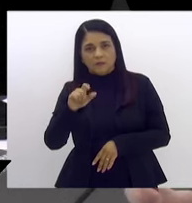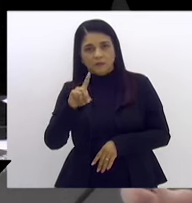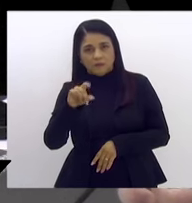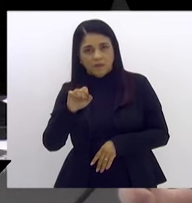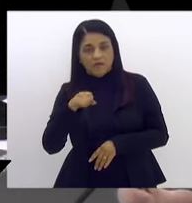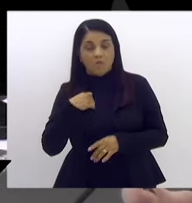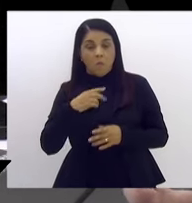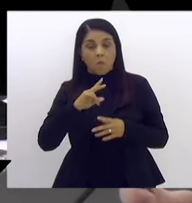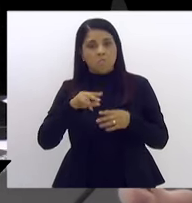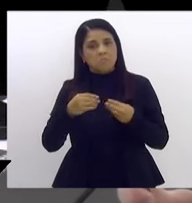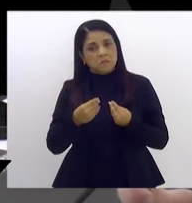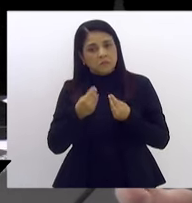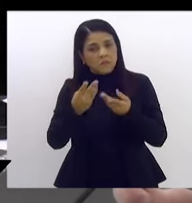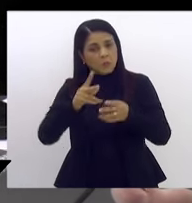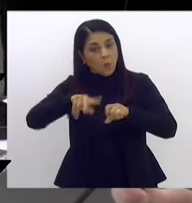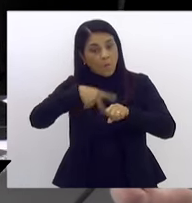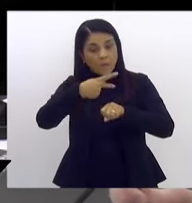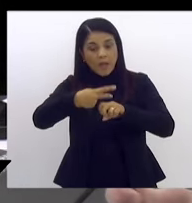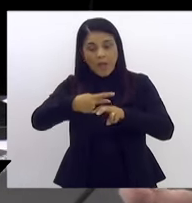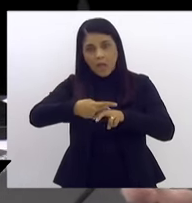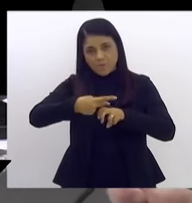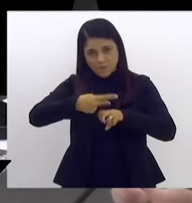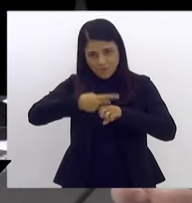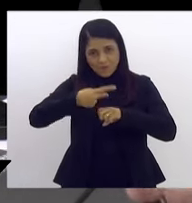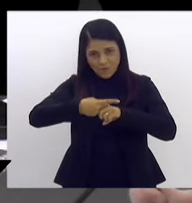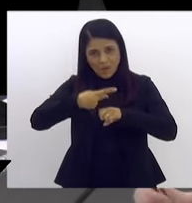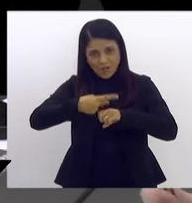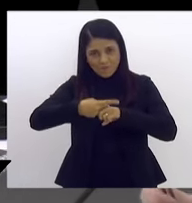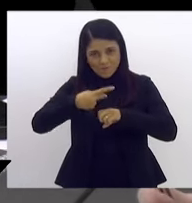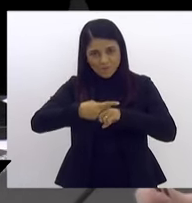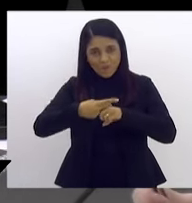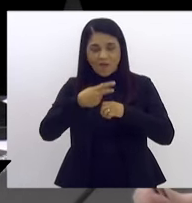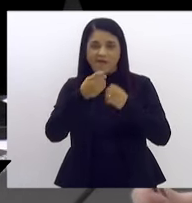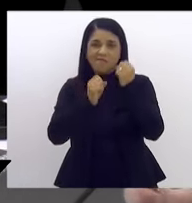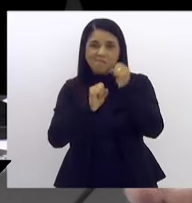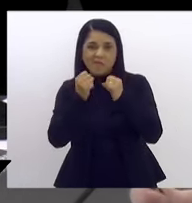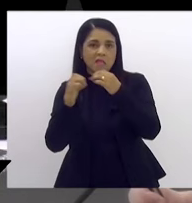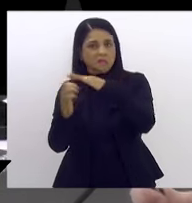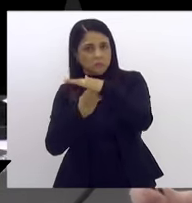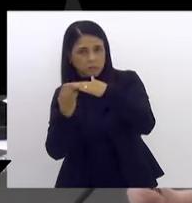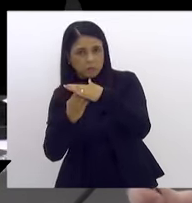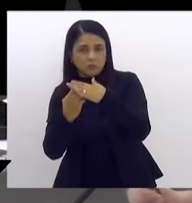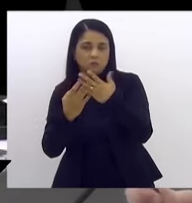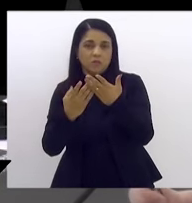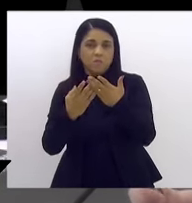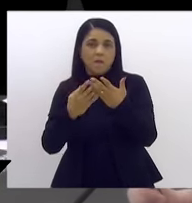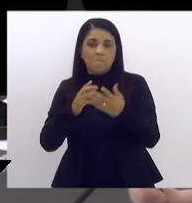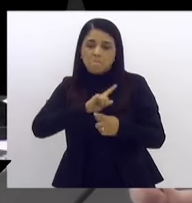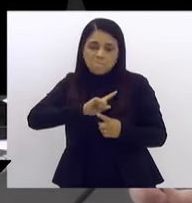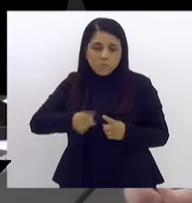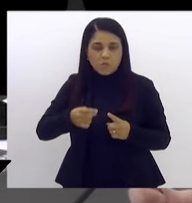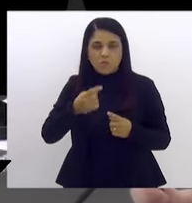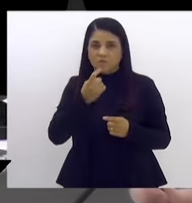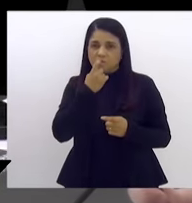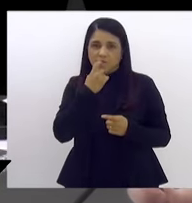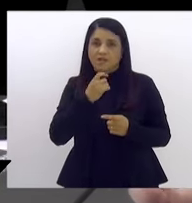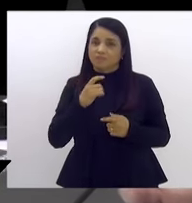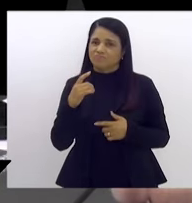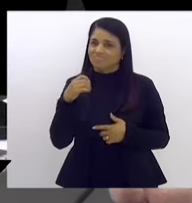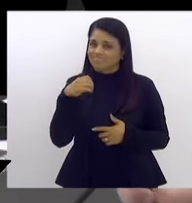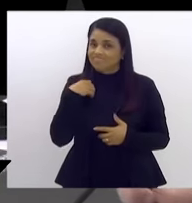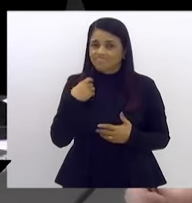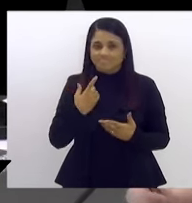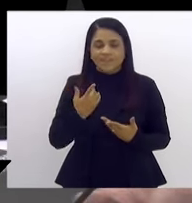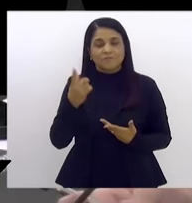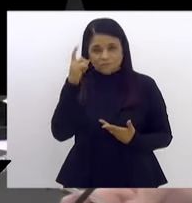faça de alguma maneira mas não Proibir a utilização de de plásticos eu acho que é algo muito abrupto vai discutir Presidente deputado Carlos